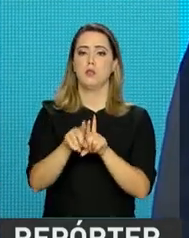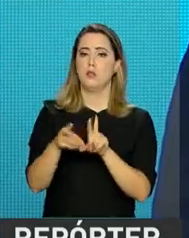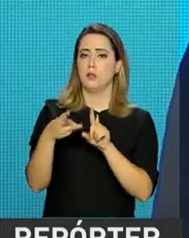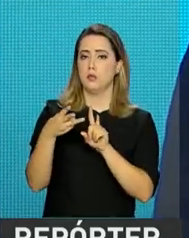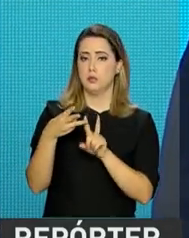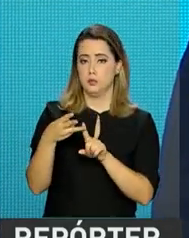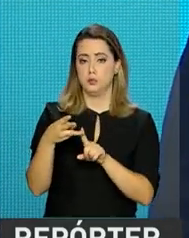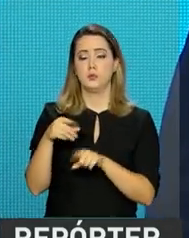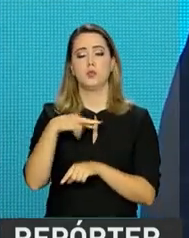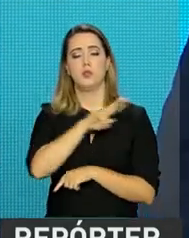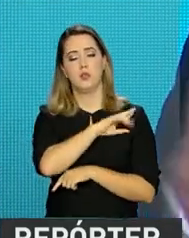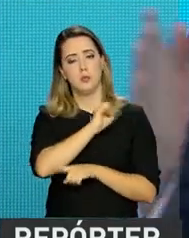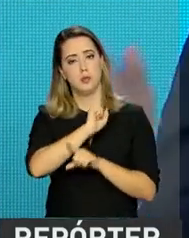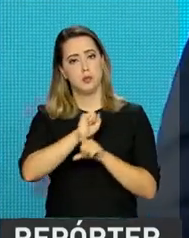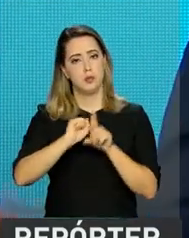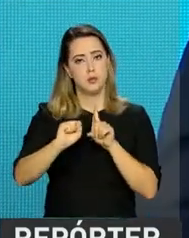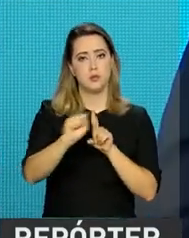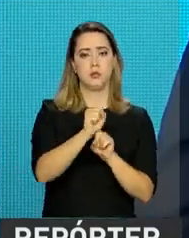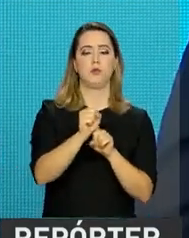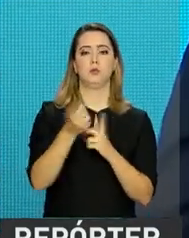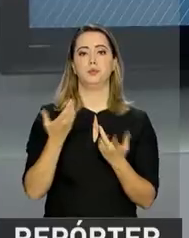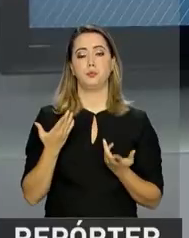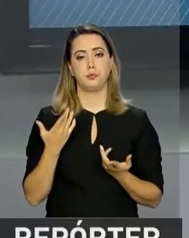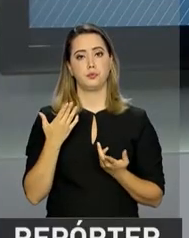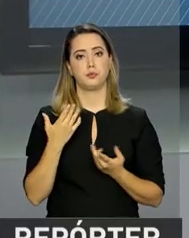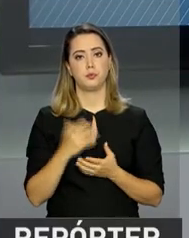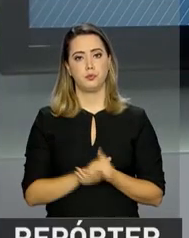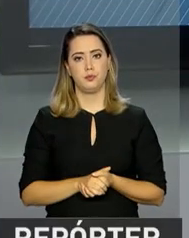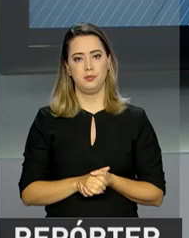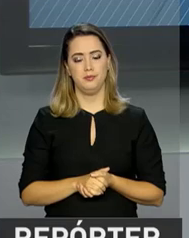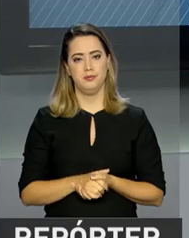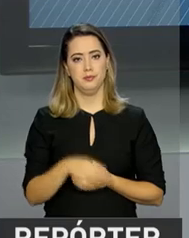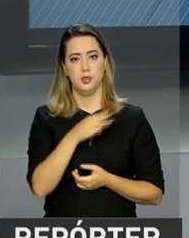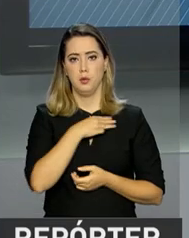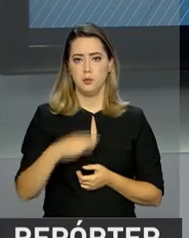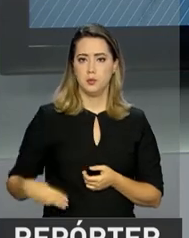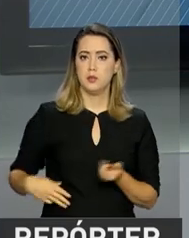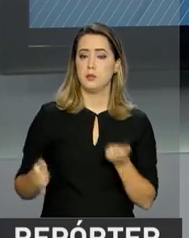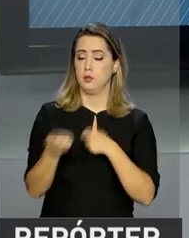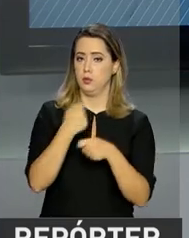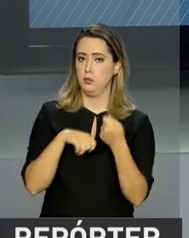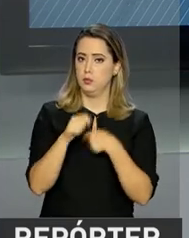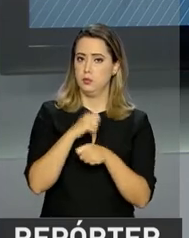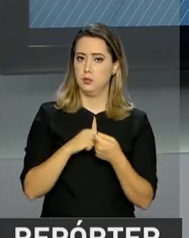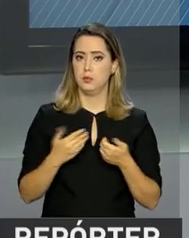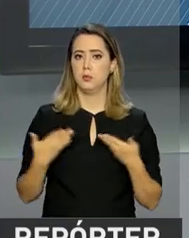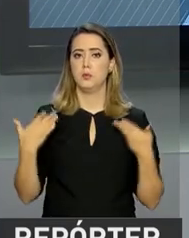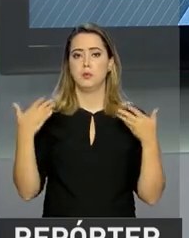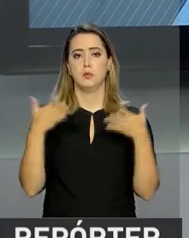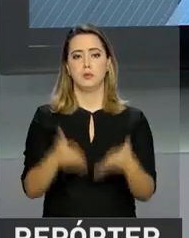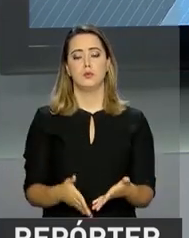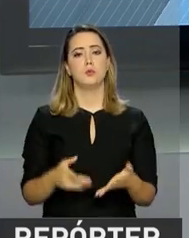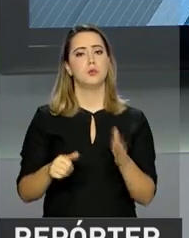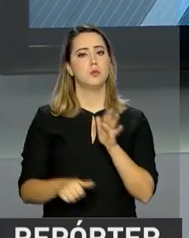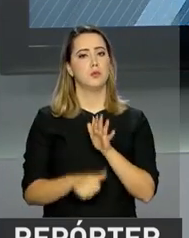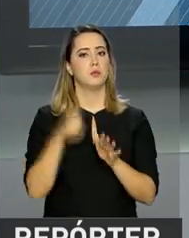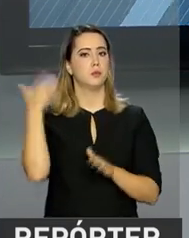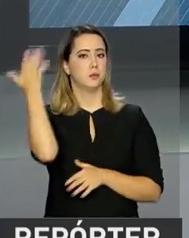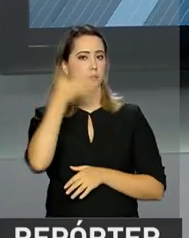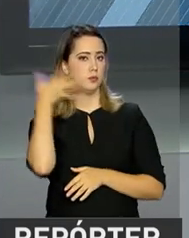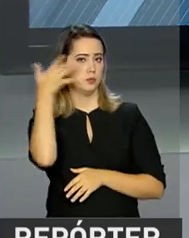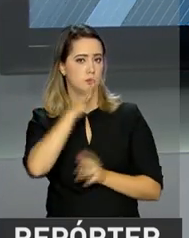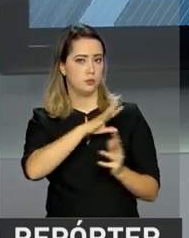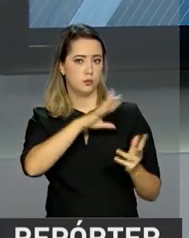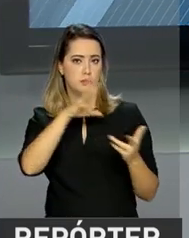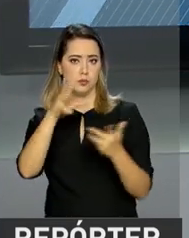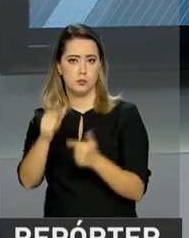a responsabilidade social. O ministro da Fazenda, Henrique Meirelles, participou hoje do primeiro